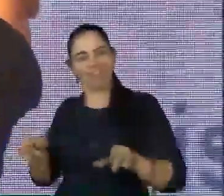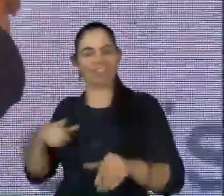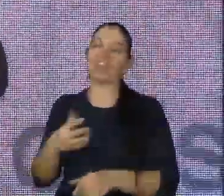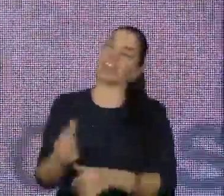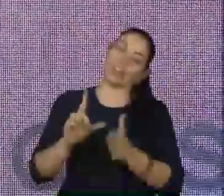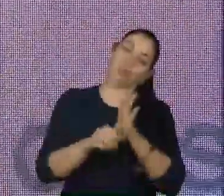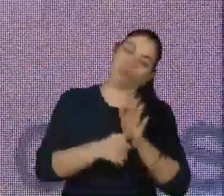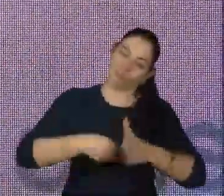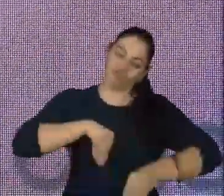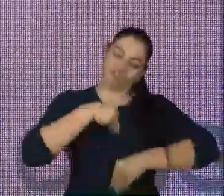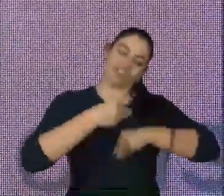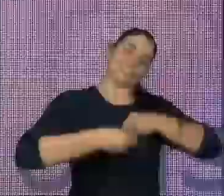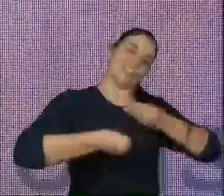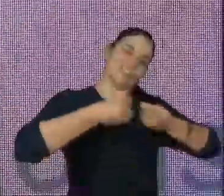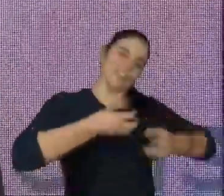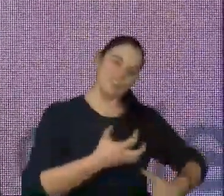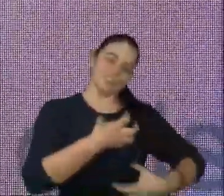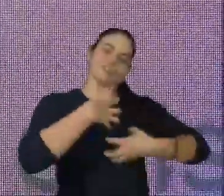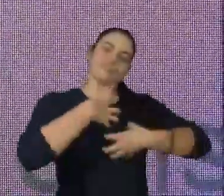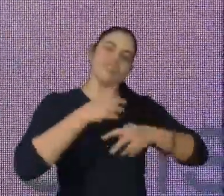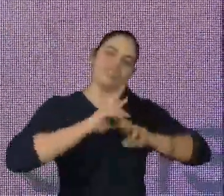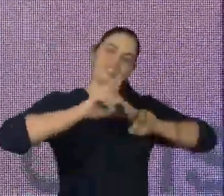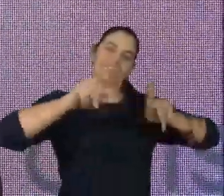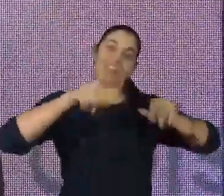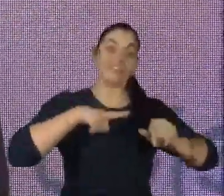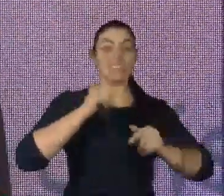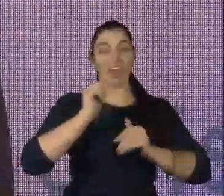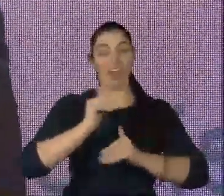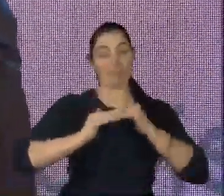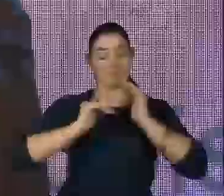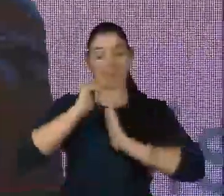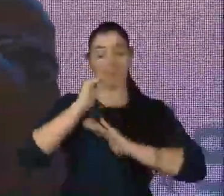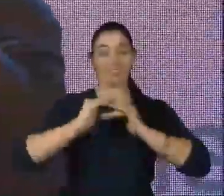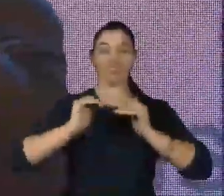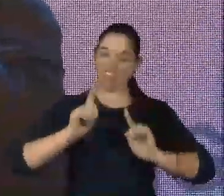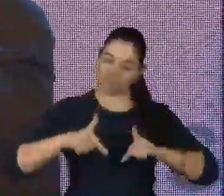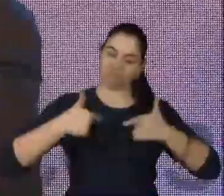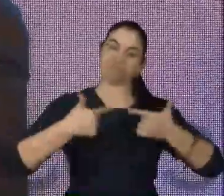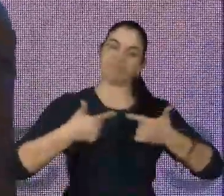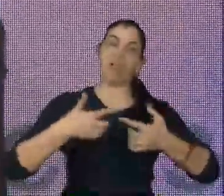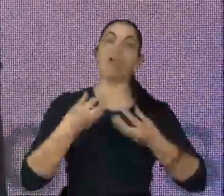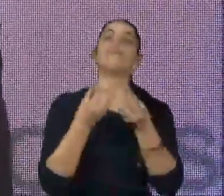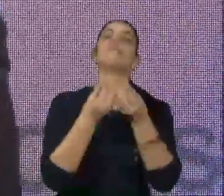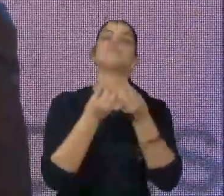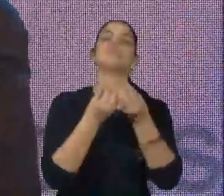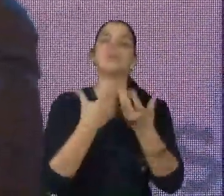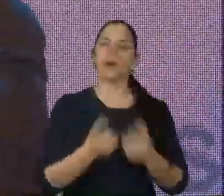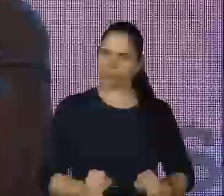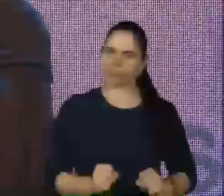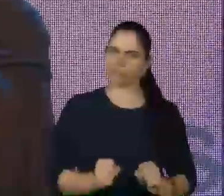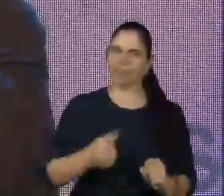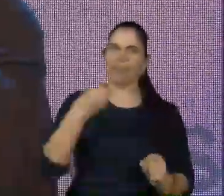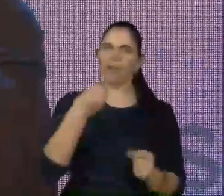consequentemente, a forma como eu vou pensar e como eu vou agir também vai mudar. E como é que a gente pode fazer